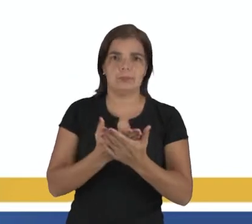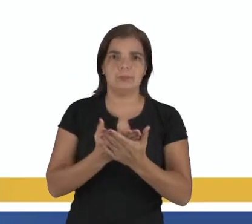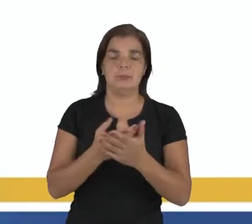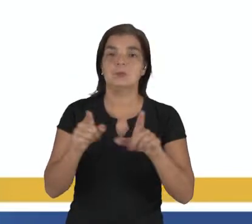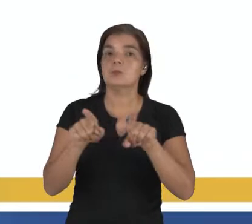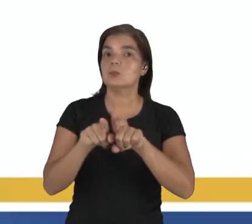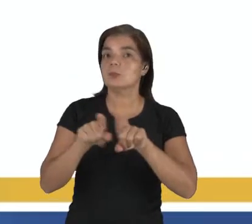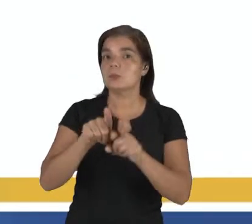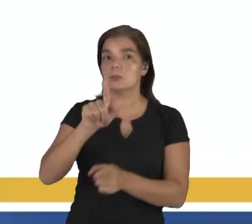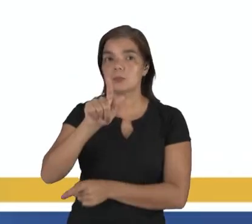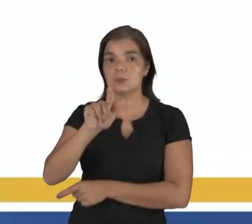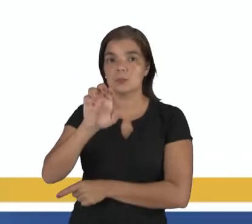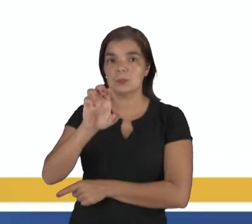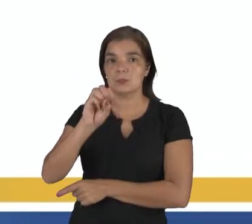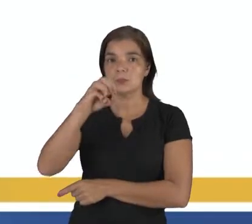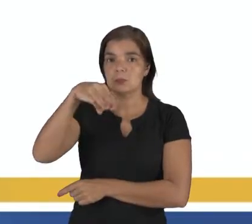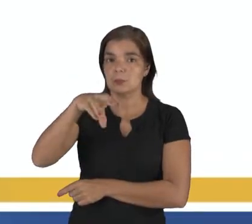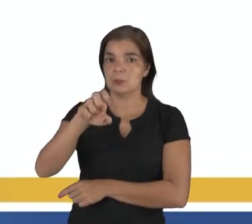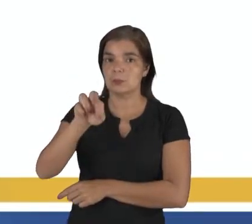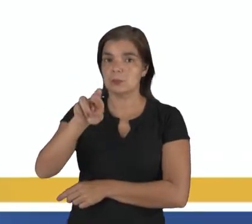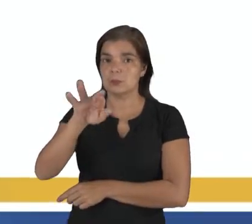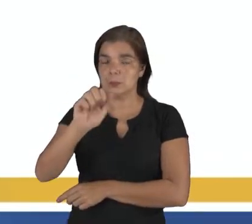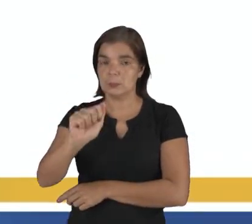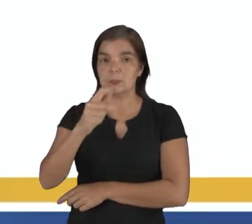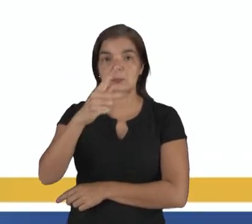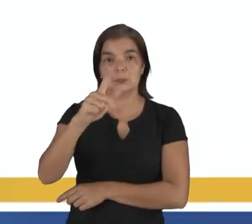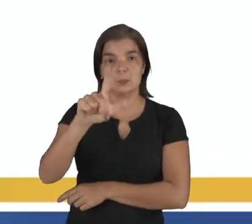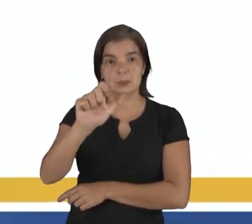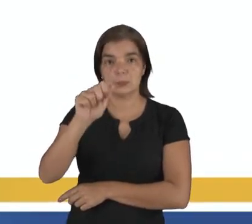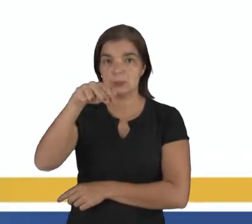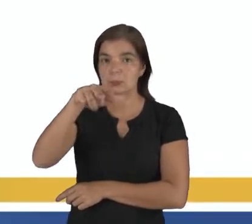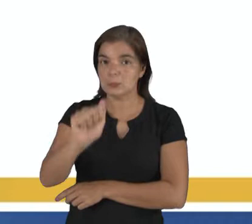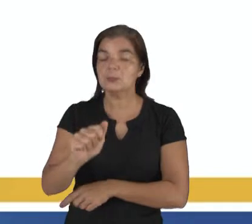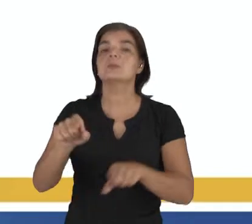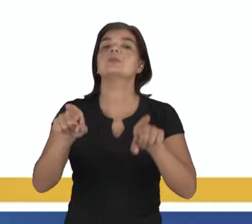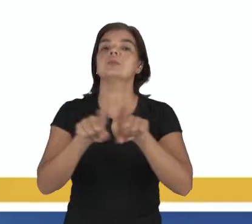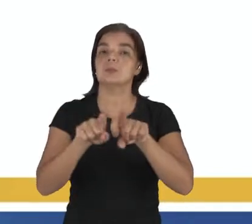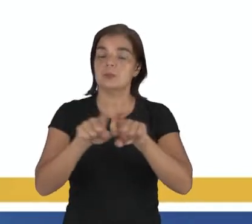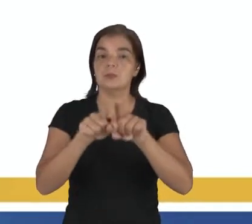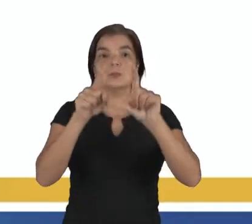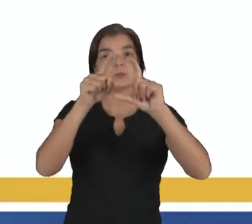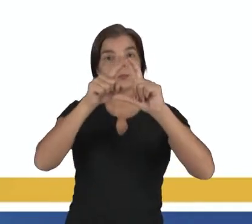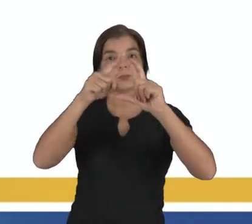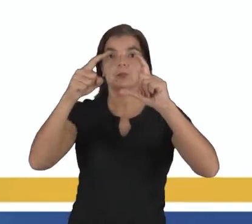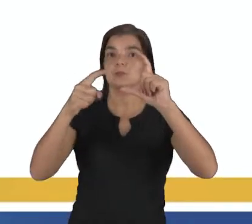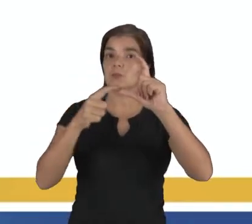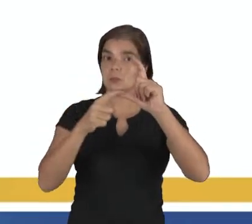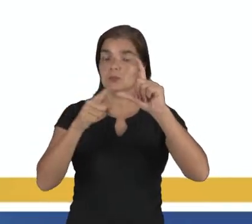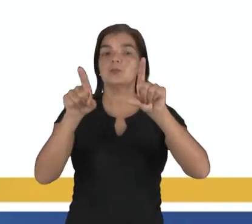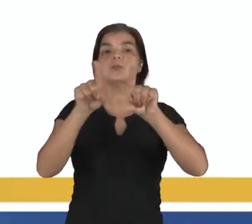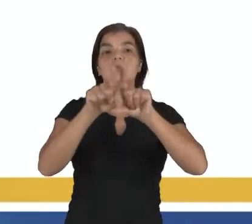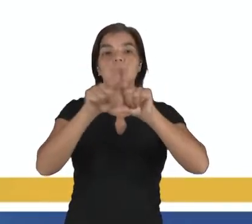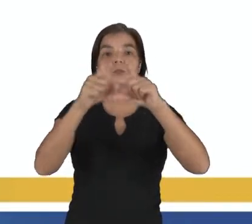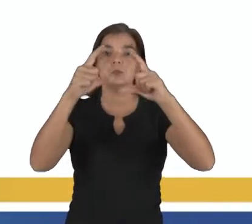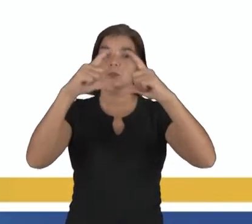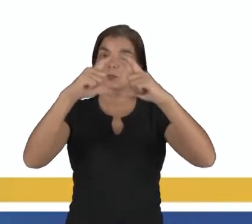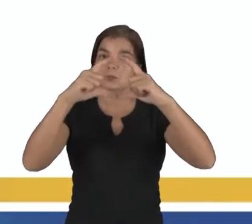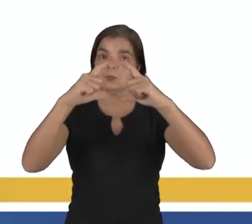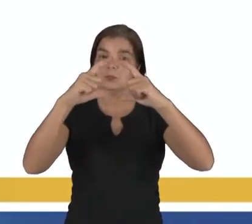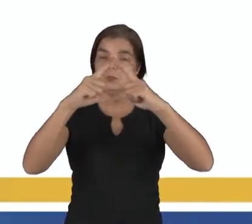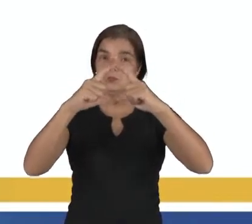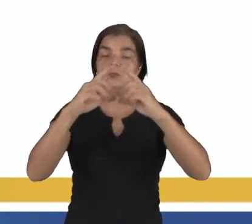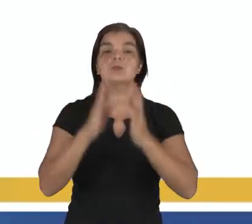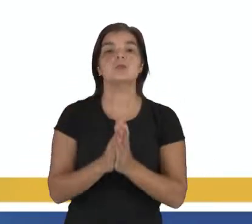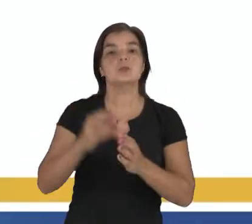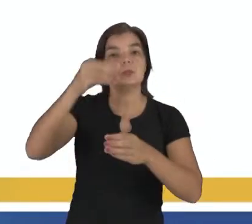geometria plana. As circunferências de circunferência e círculo trabalha muito dentro